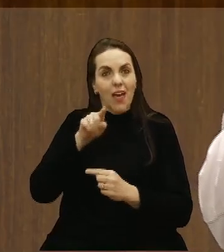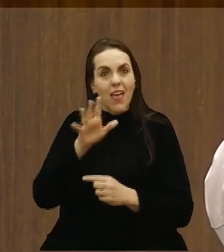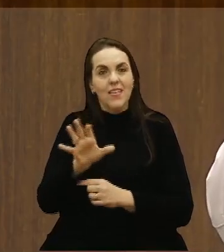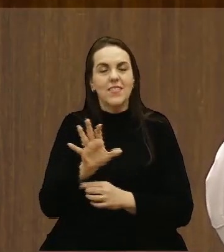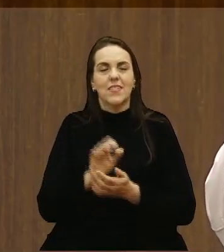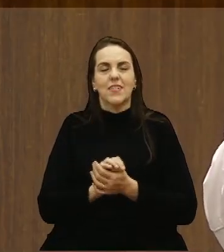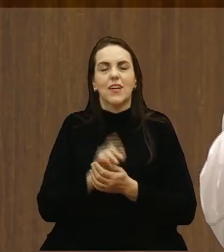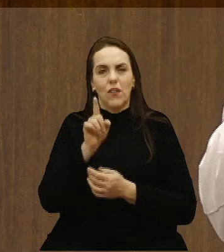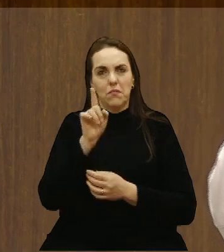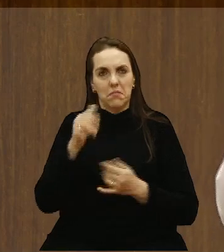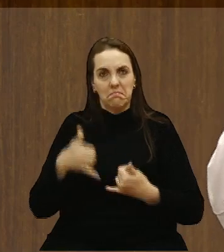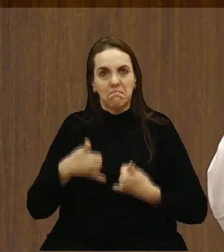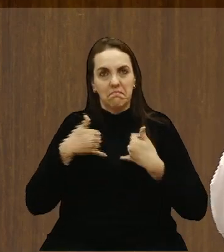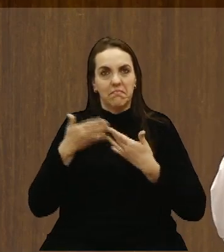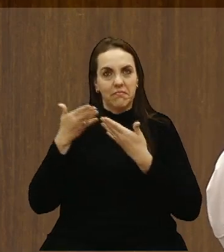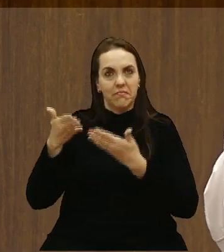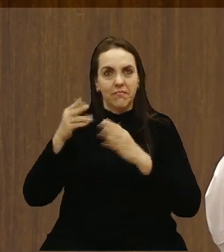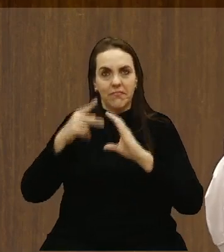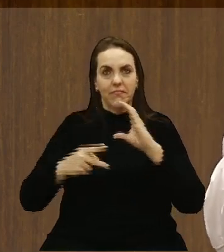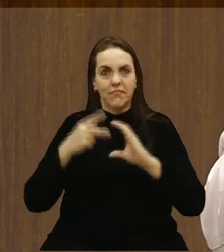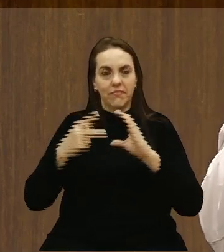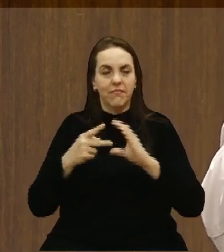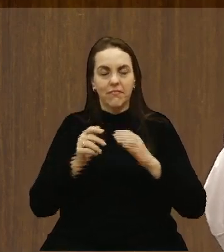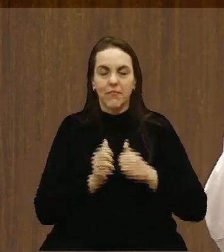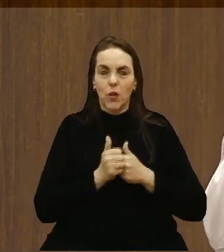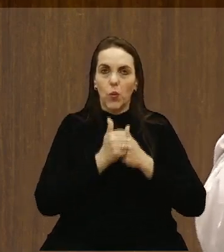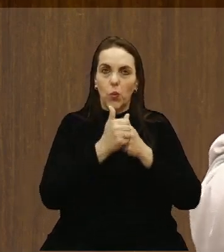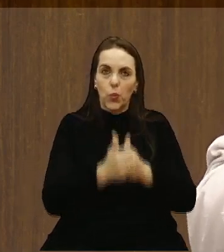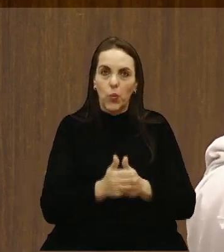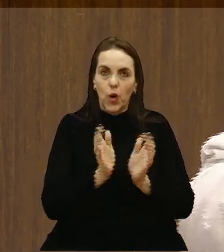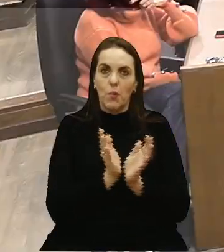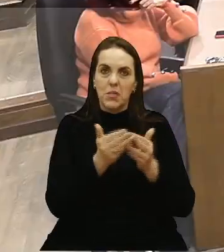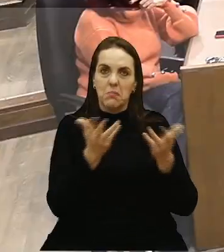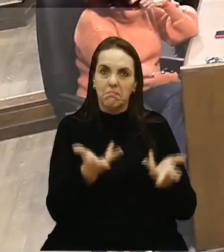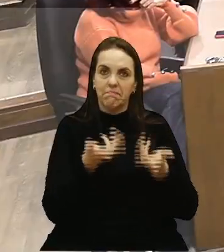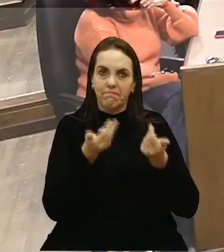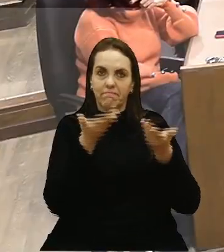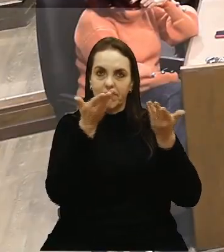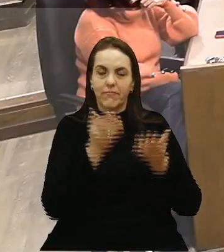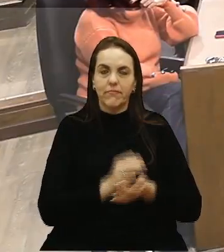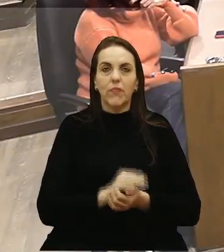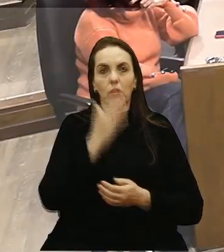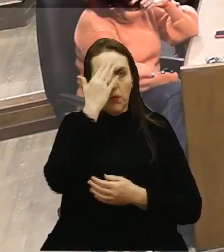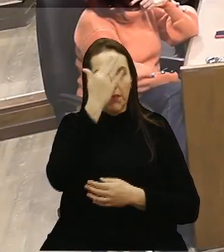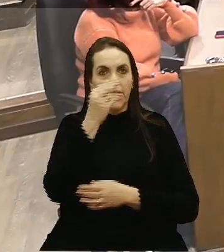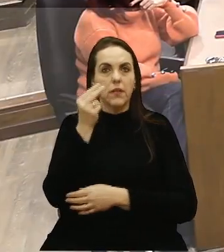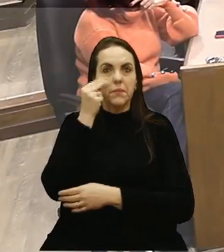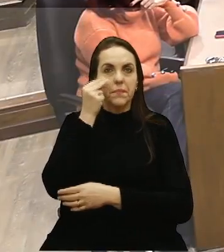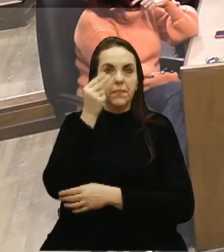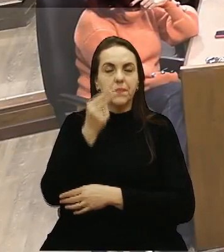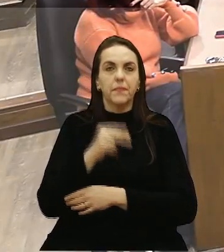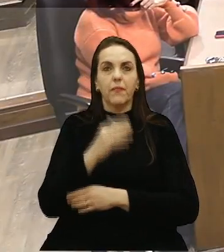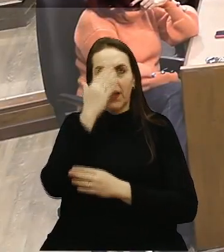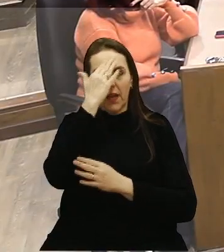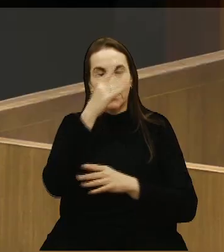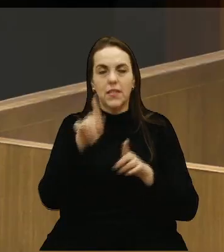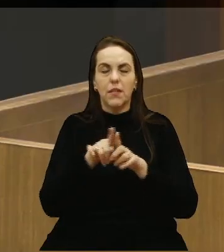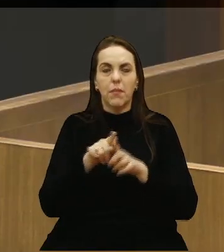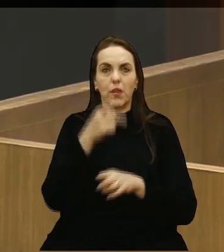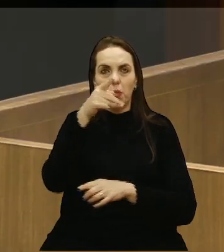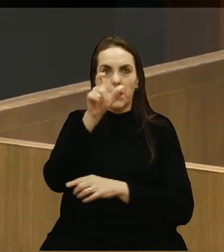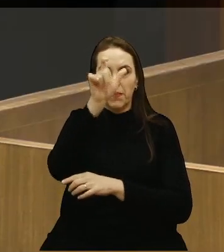a Casa Legislativa quando conduz essa comissão de forma tão brilhante. Obrigado, vereador Cláudio. E eu queria agradecer também, na sua pessoa, que